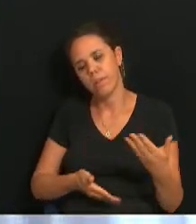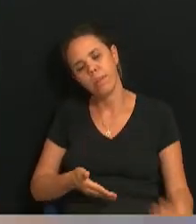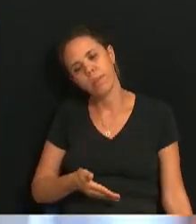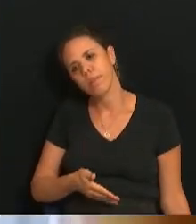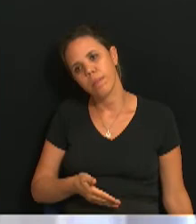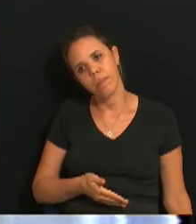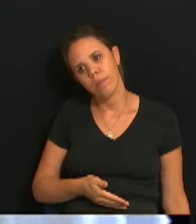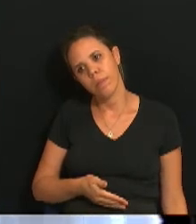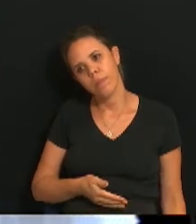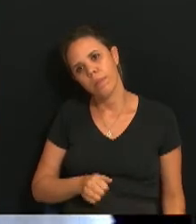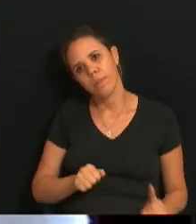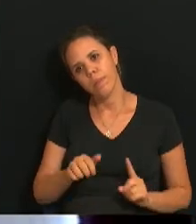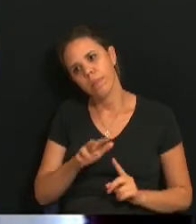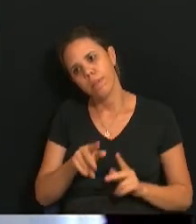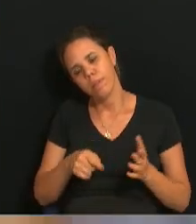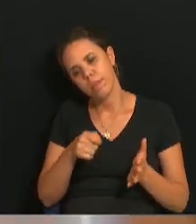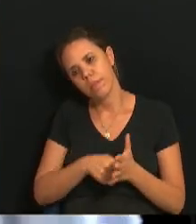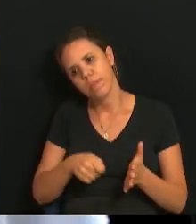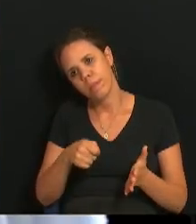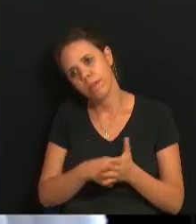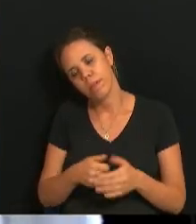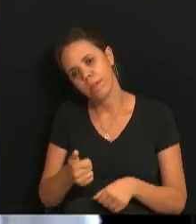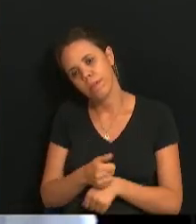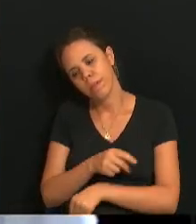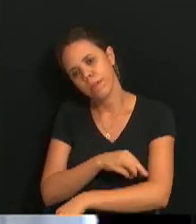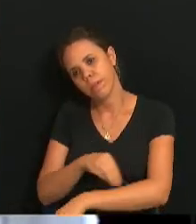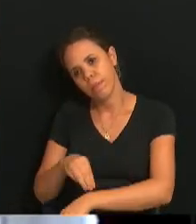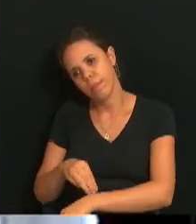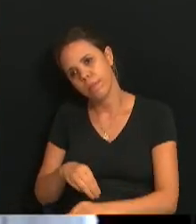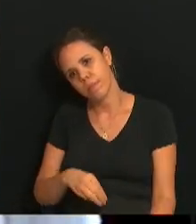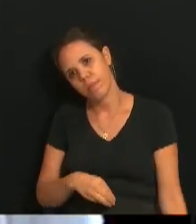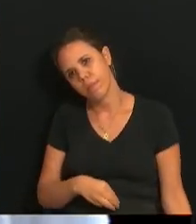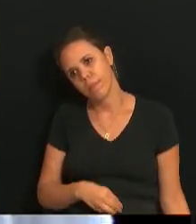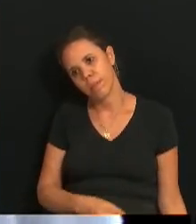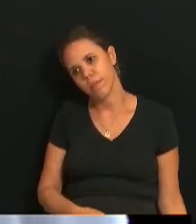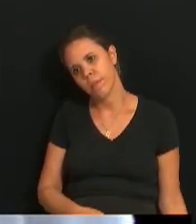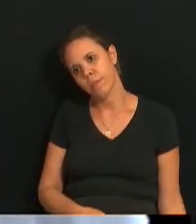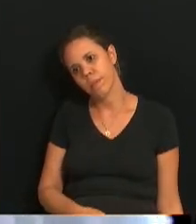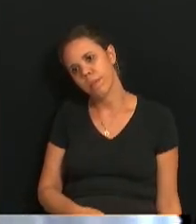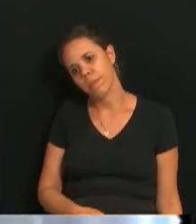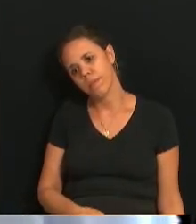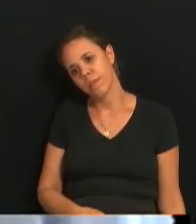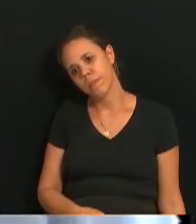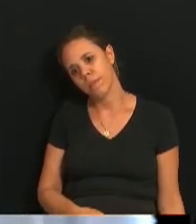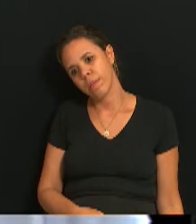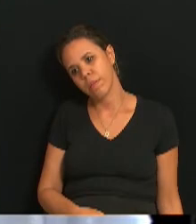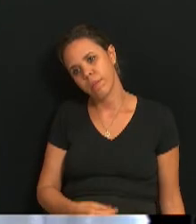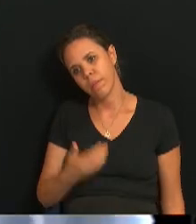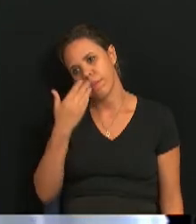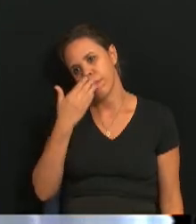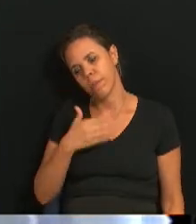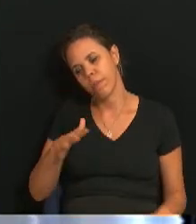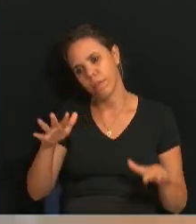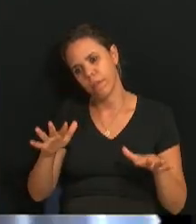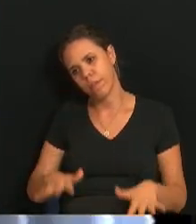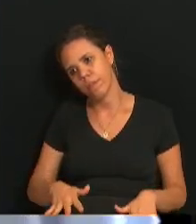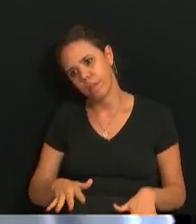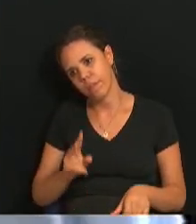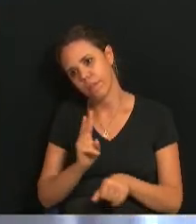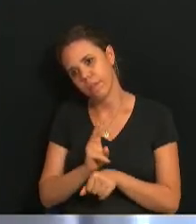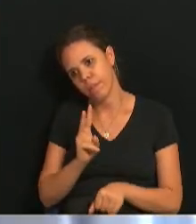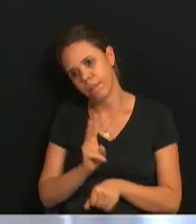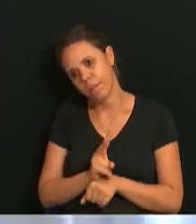civil organizada, das lutas na carreira do magistério, para a comunidade escolar. Então, quando a criança fica sob a tutela do